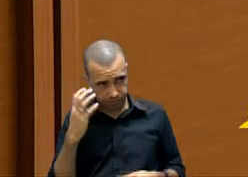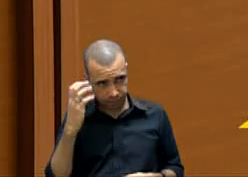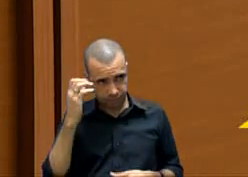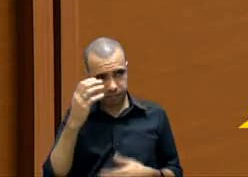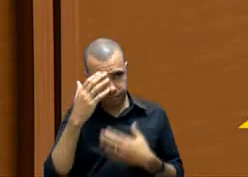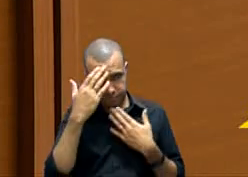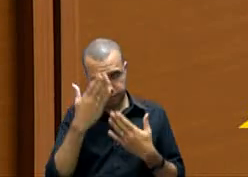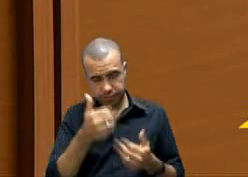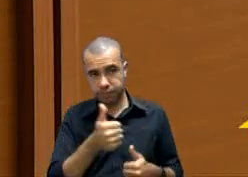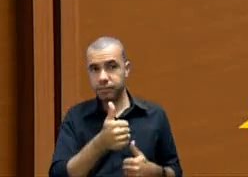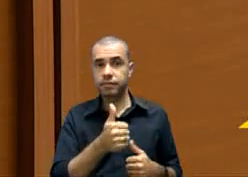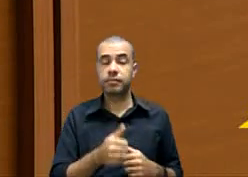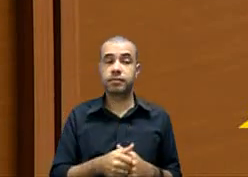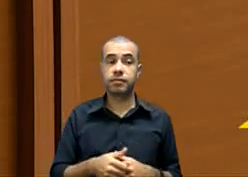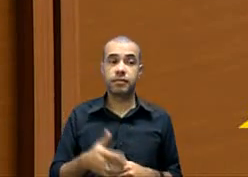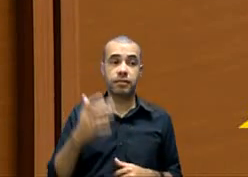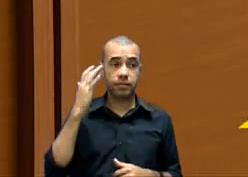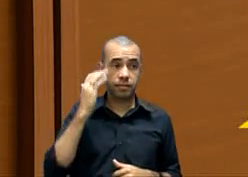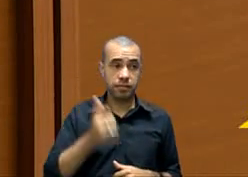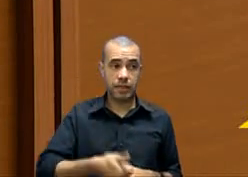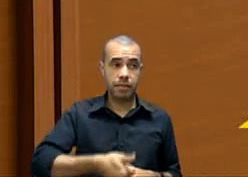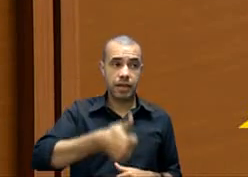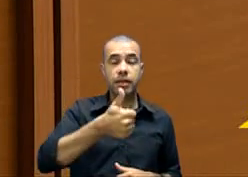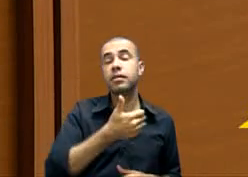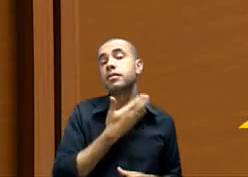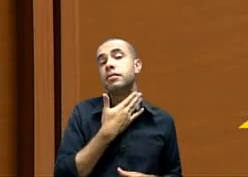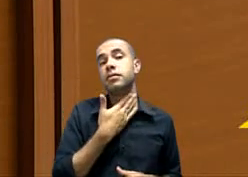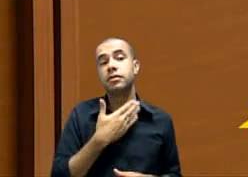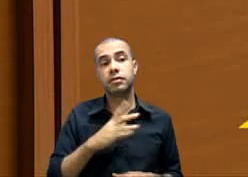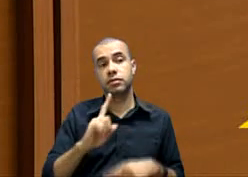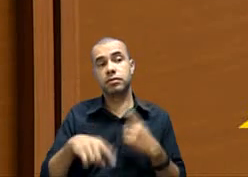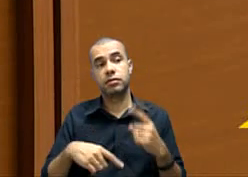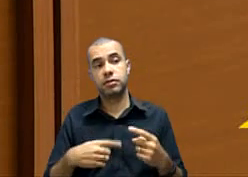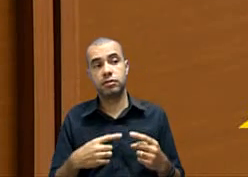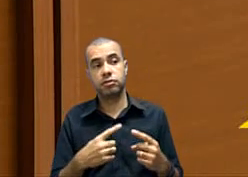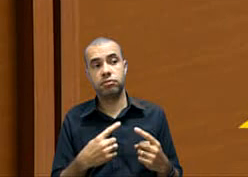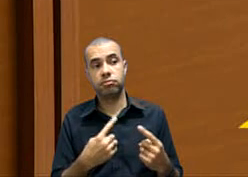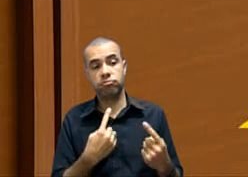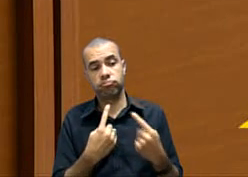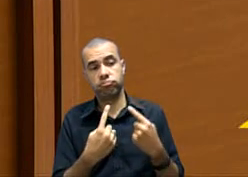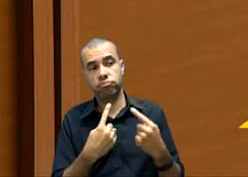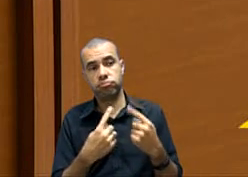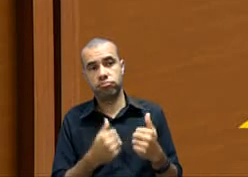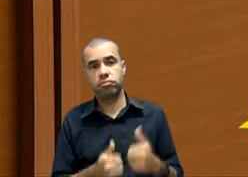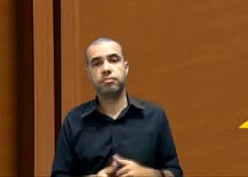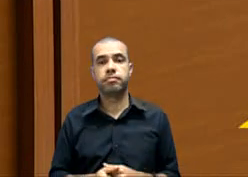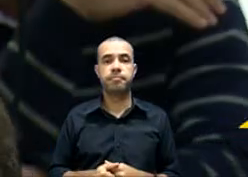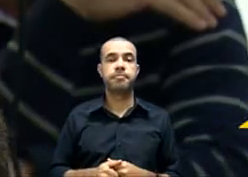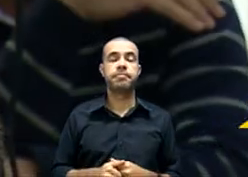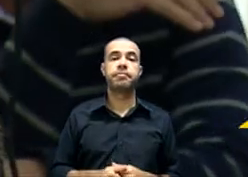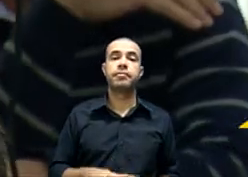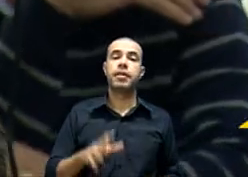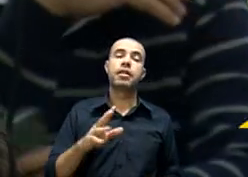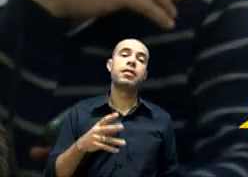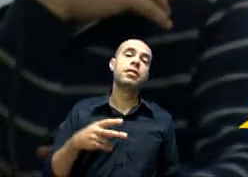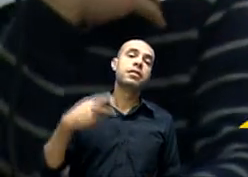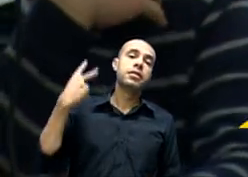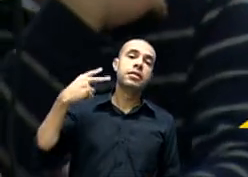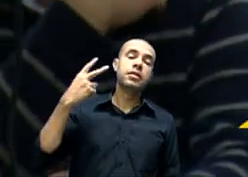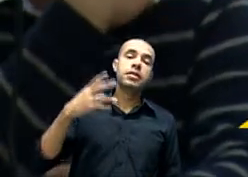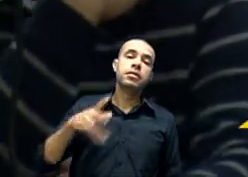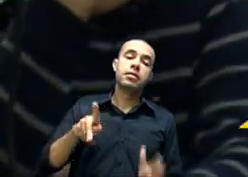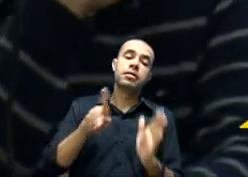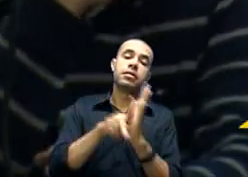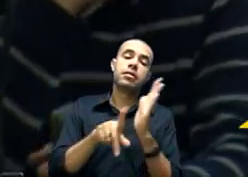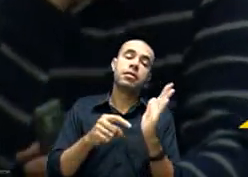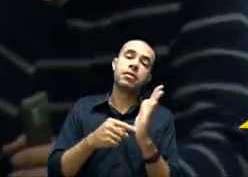que melhore da voz, que possa continuar para debater aí. Vereador, esse projeto, ele traz aí,